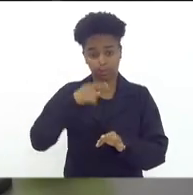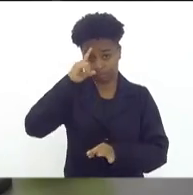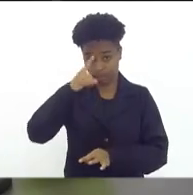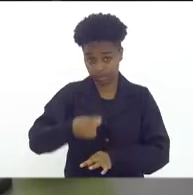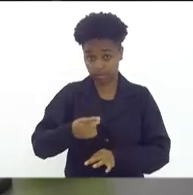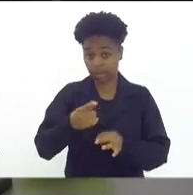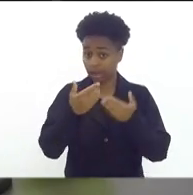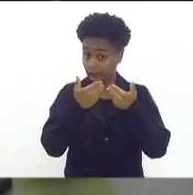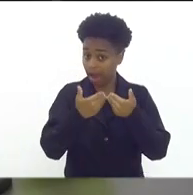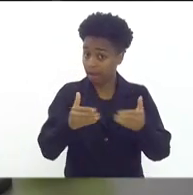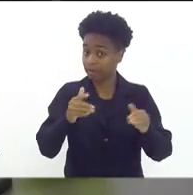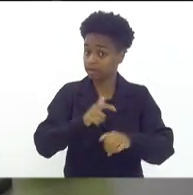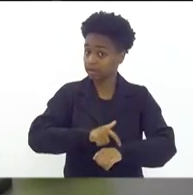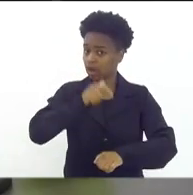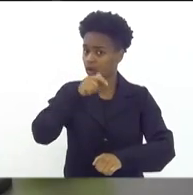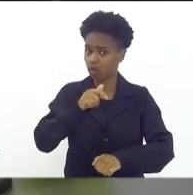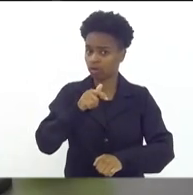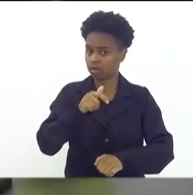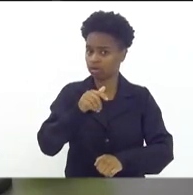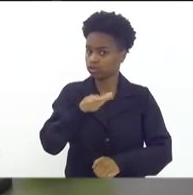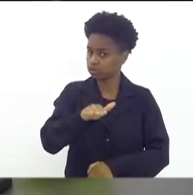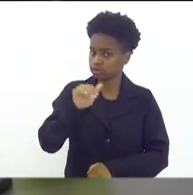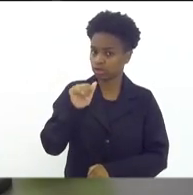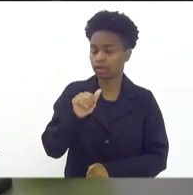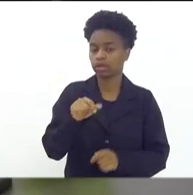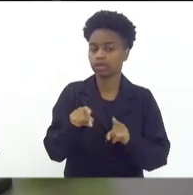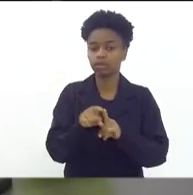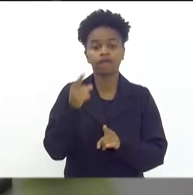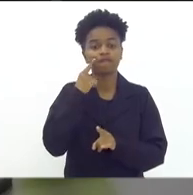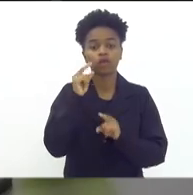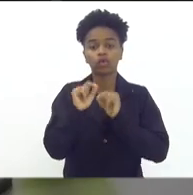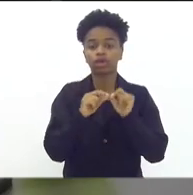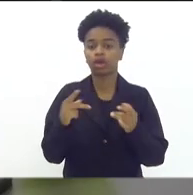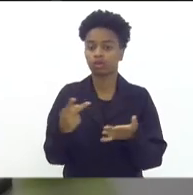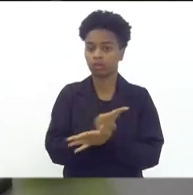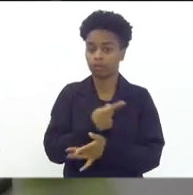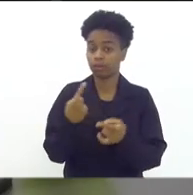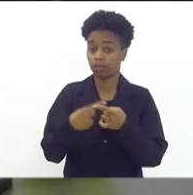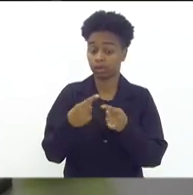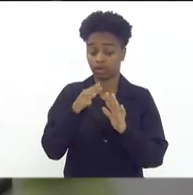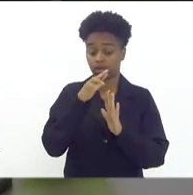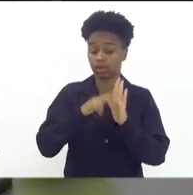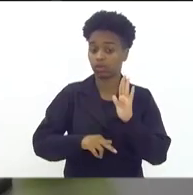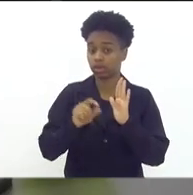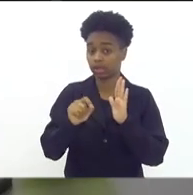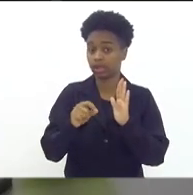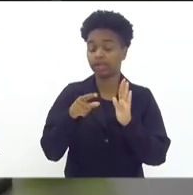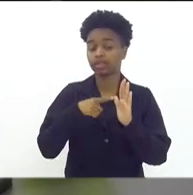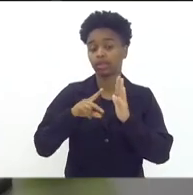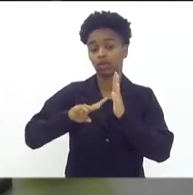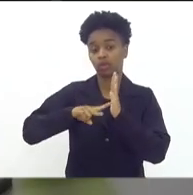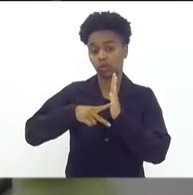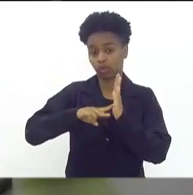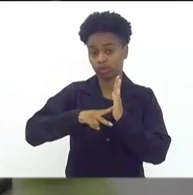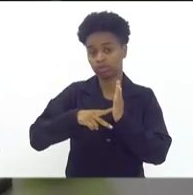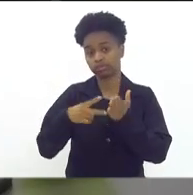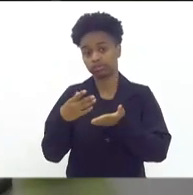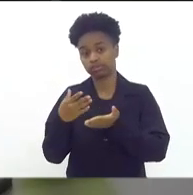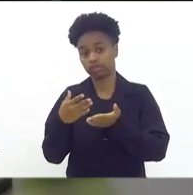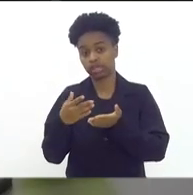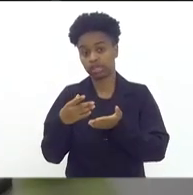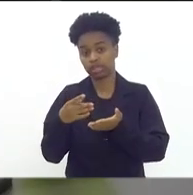abriste um chamado para verificar que situação é essa porque o relatado foi que um determinado Condomínio tinha um tratamento